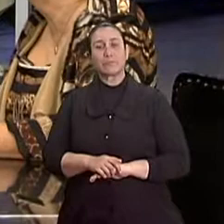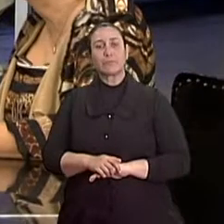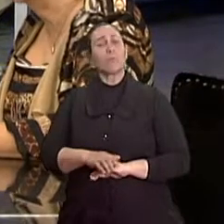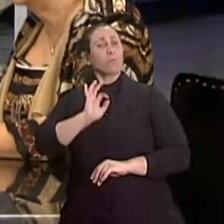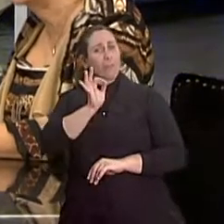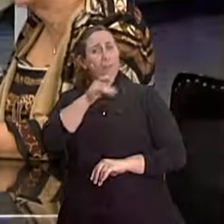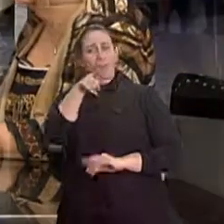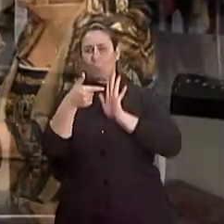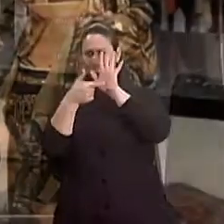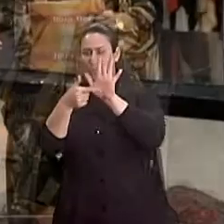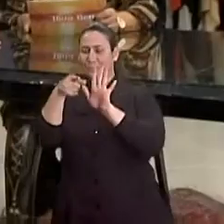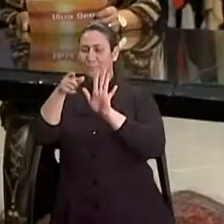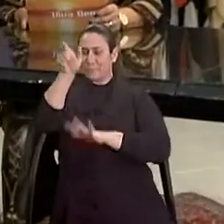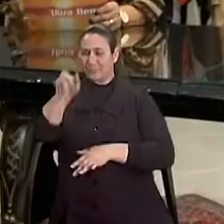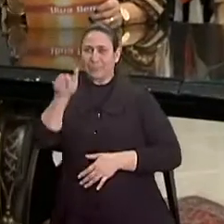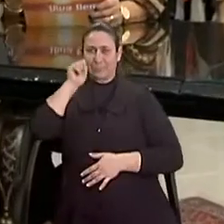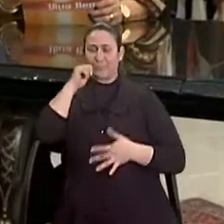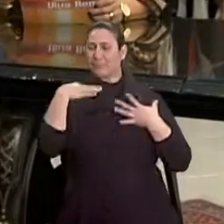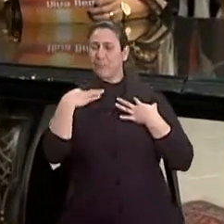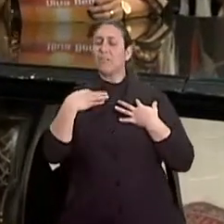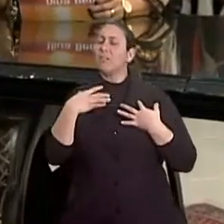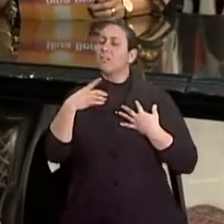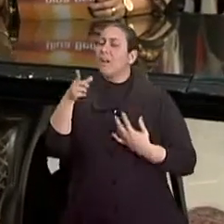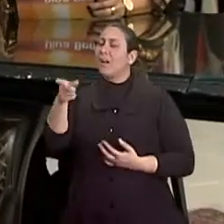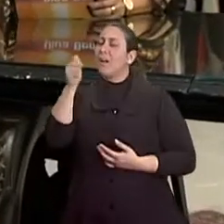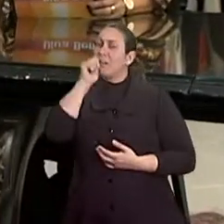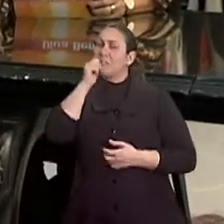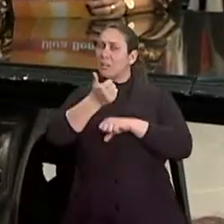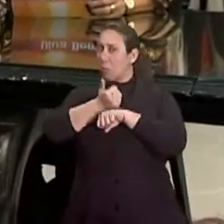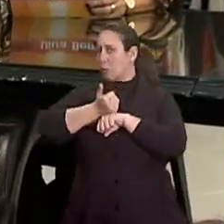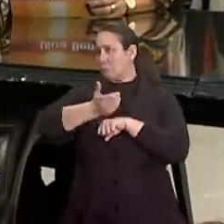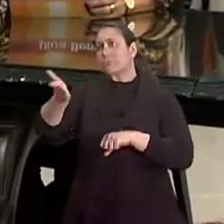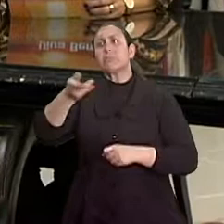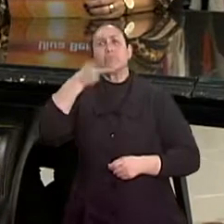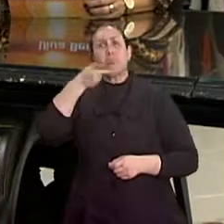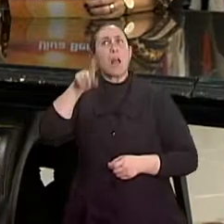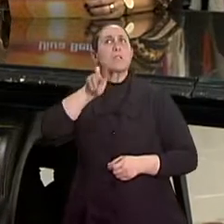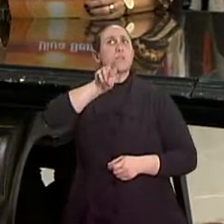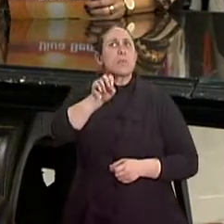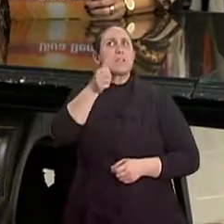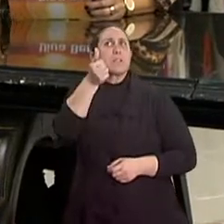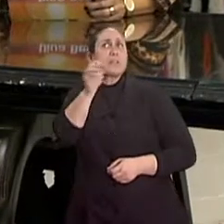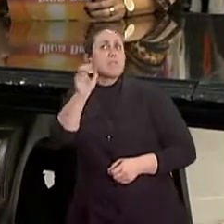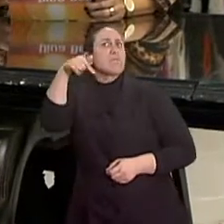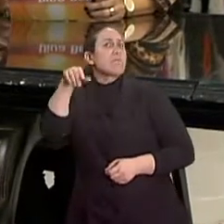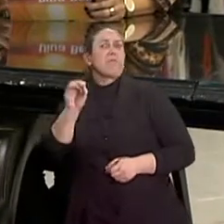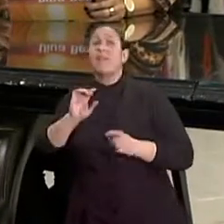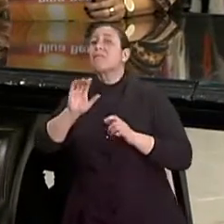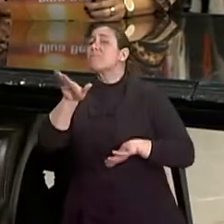nesse modelo que foi mostrado, né? A Milka falou de 50, de 60, de 70. Depende do